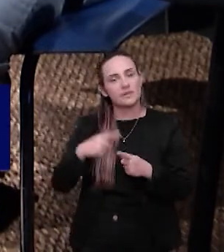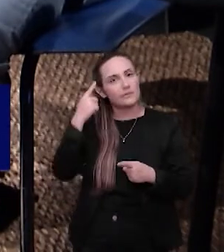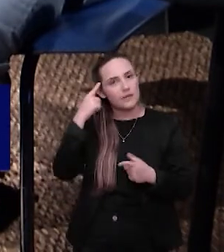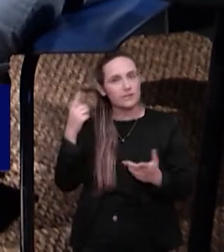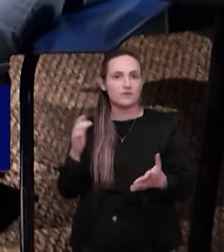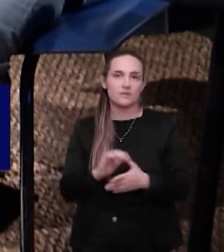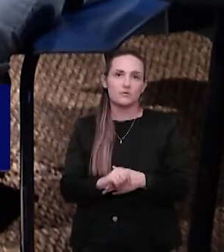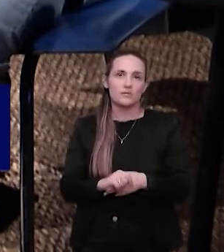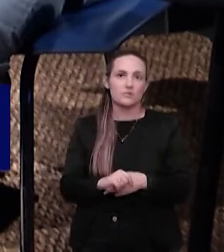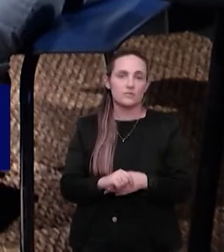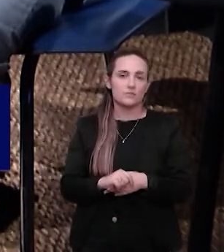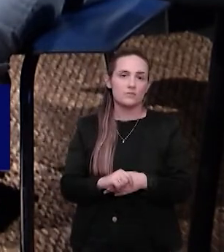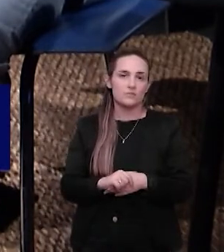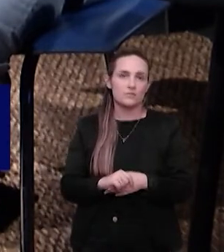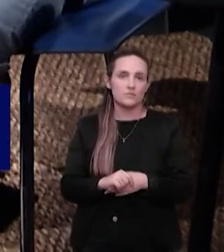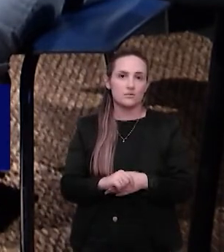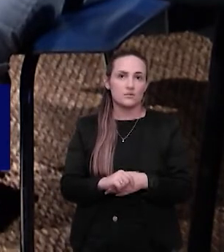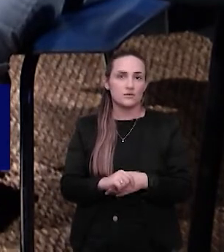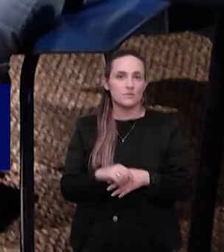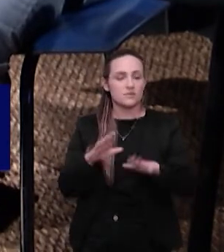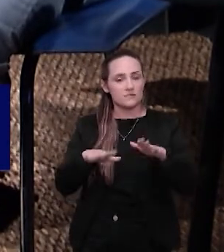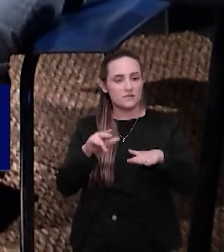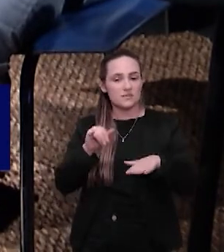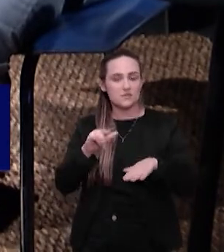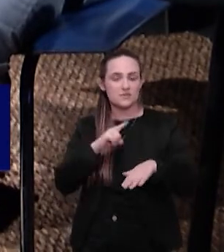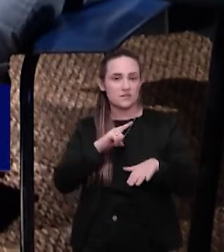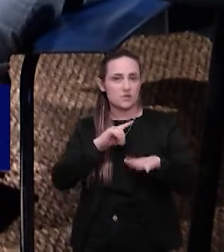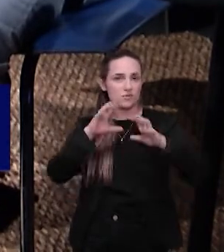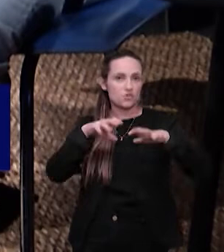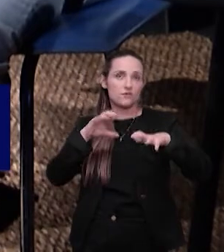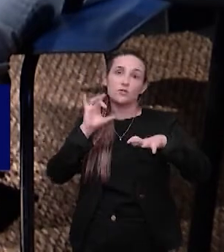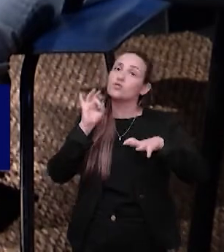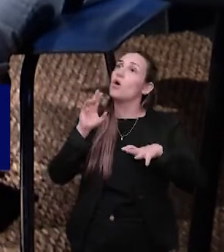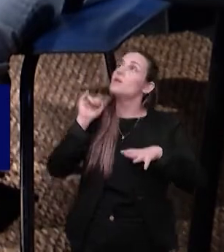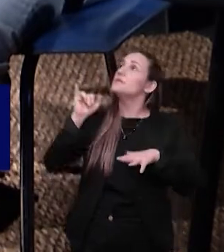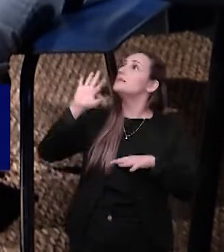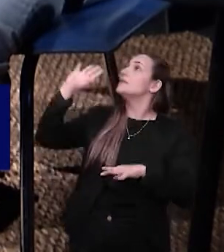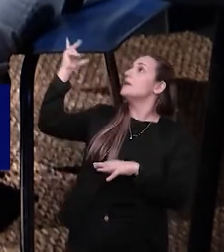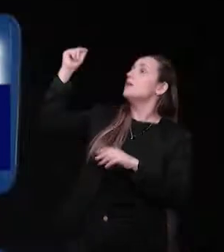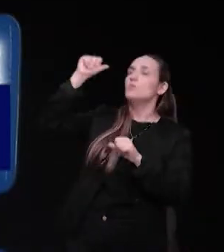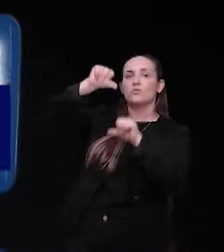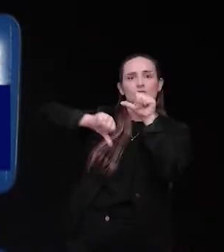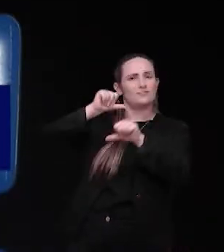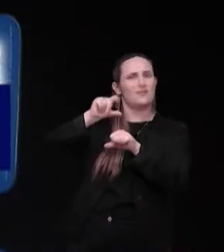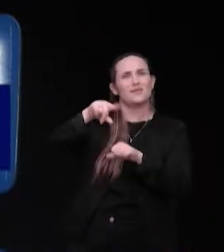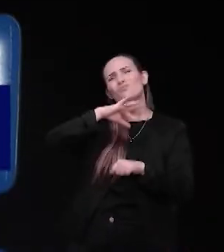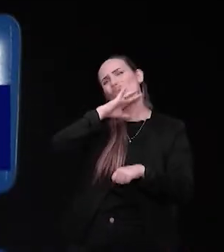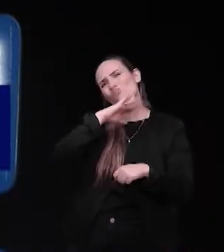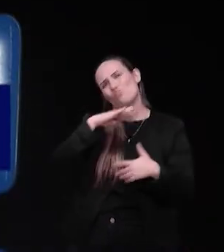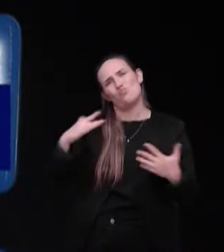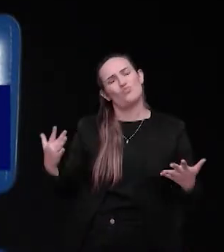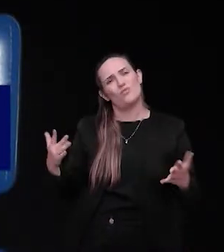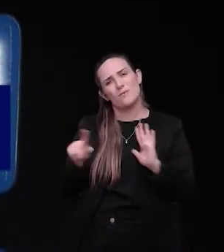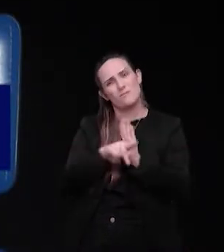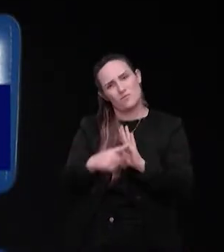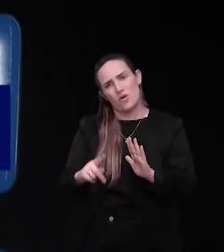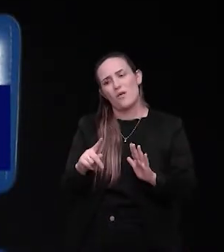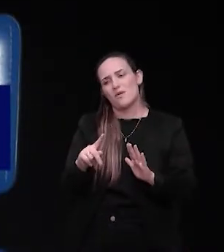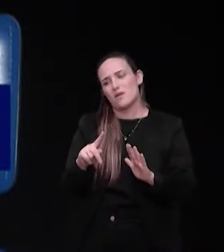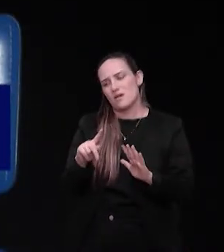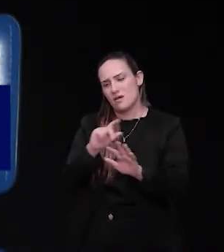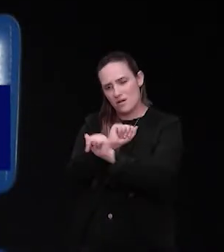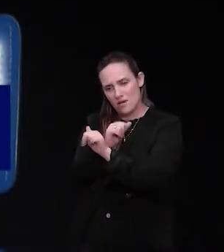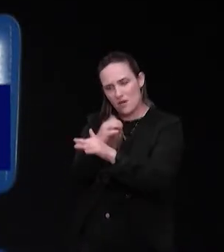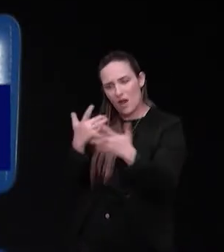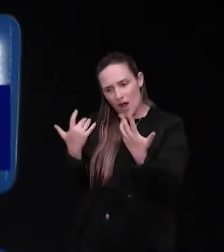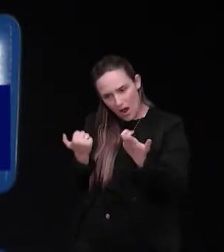dependêssemos tão somente como acontece hoje dessas frentes frias, chuva só a base de frente fria. E isso é um preço muito caro para a própria agricultura. Então, eu